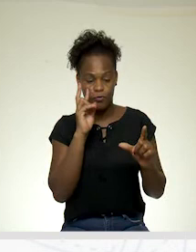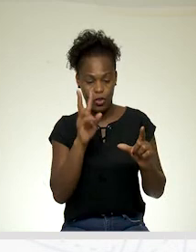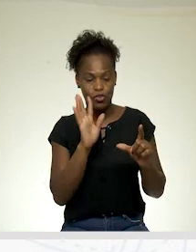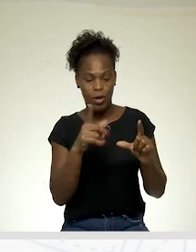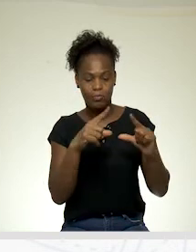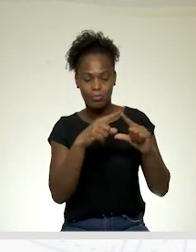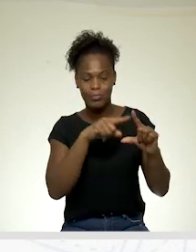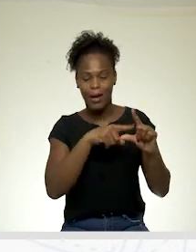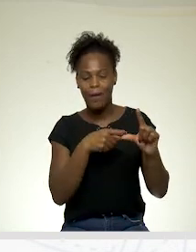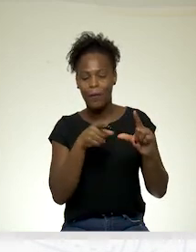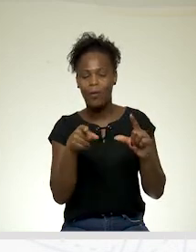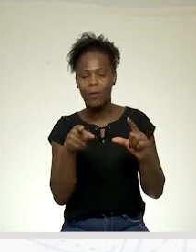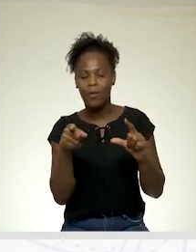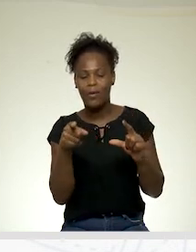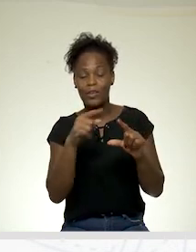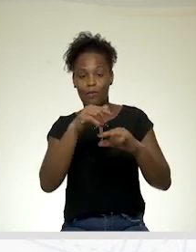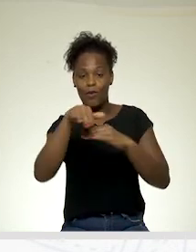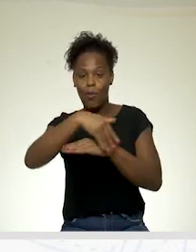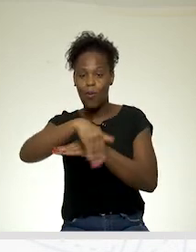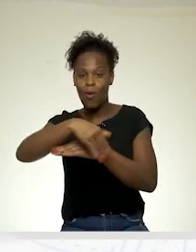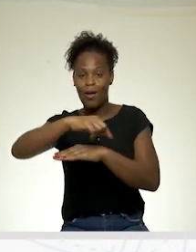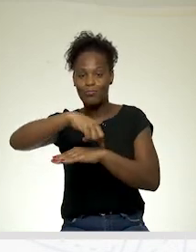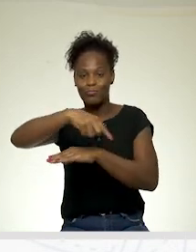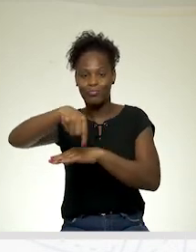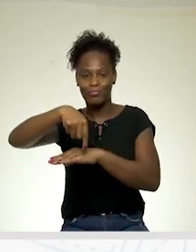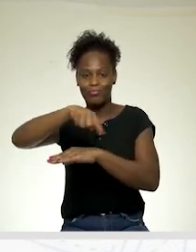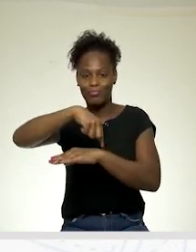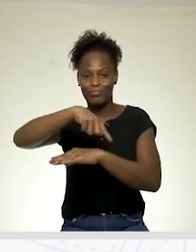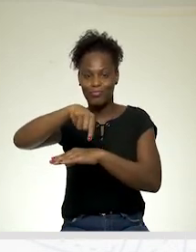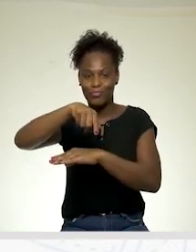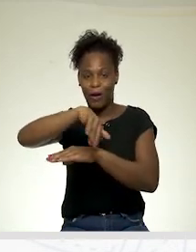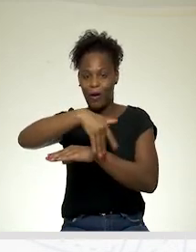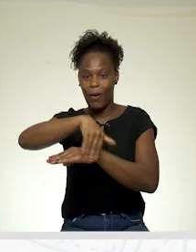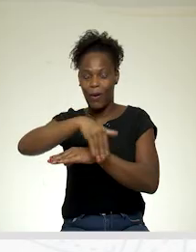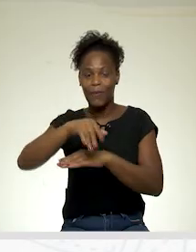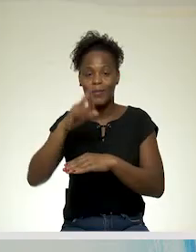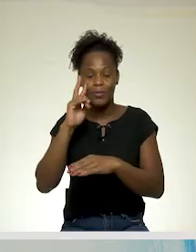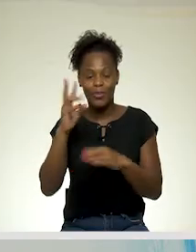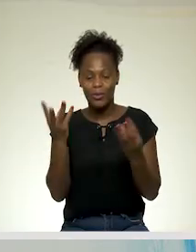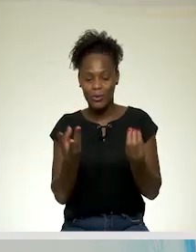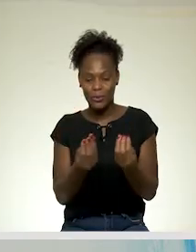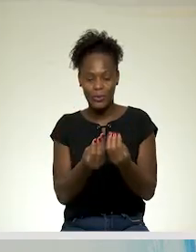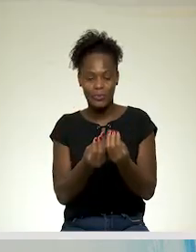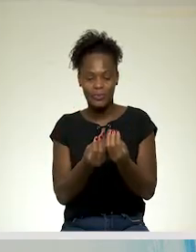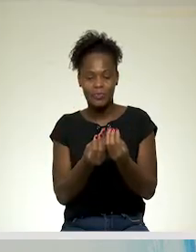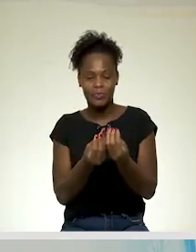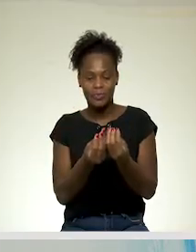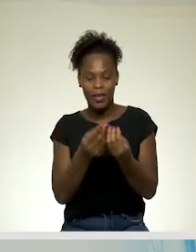vimos esse ângulo. É um ângulo exterior. Vimos que a soma